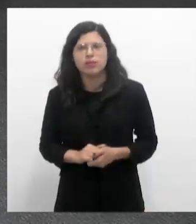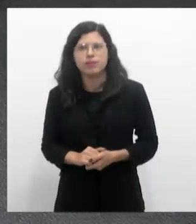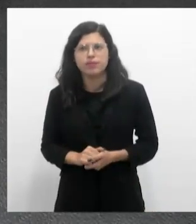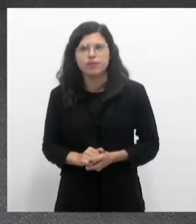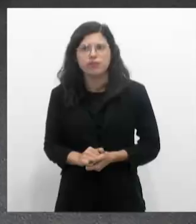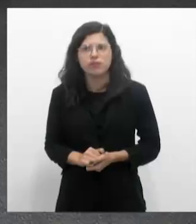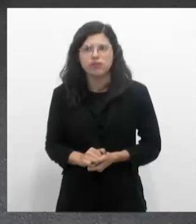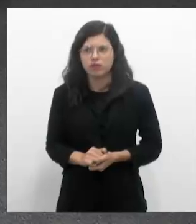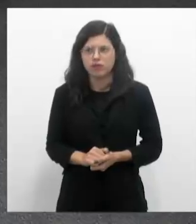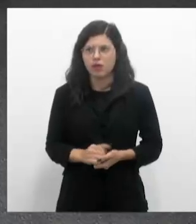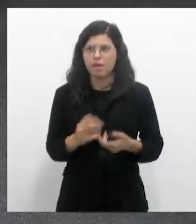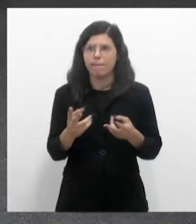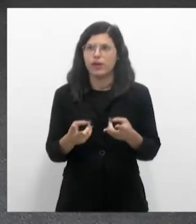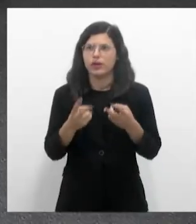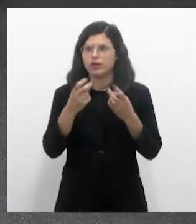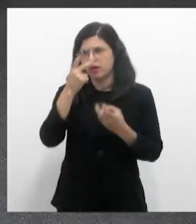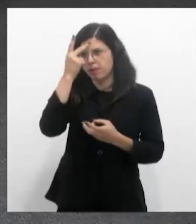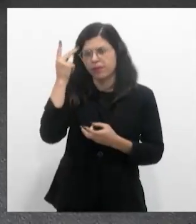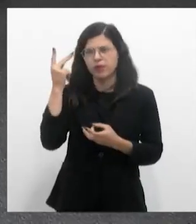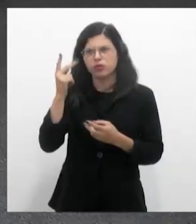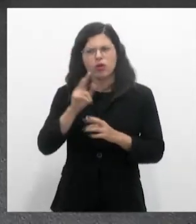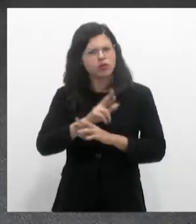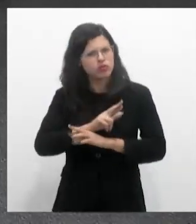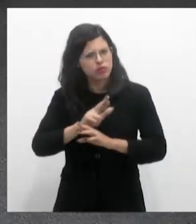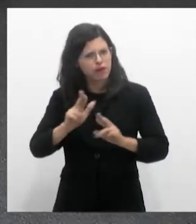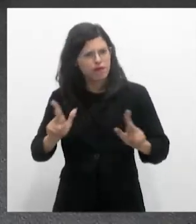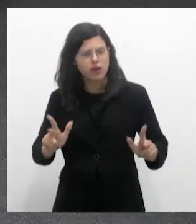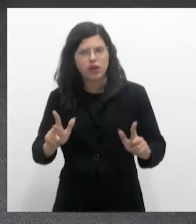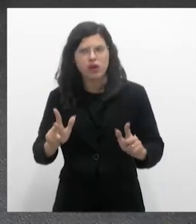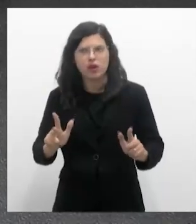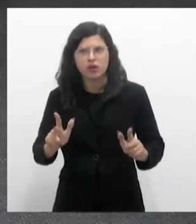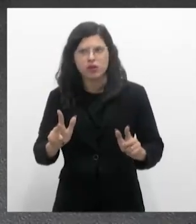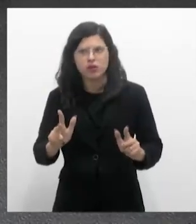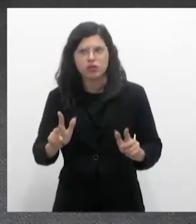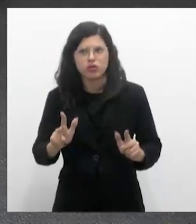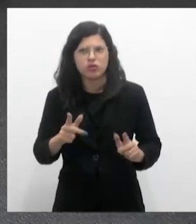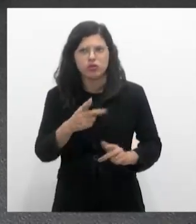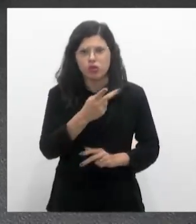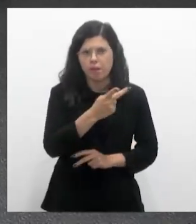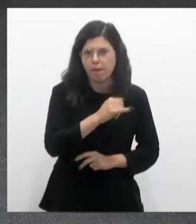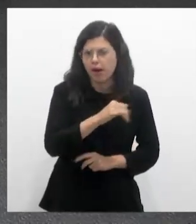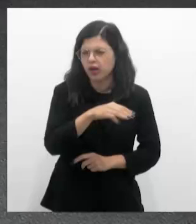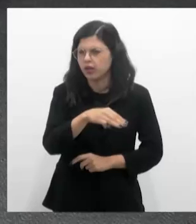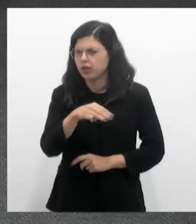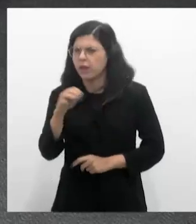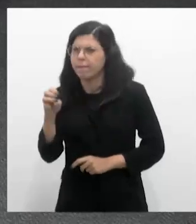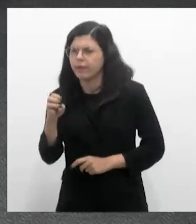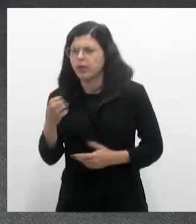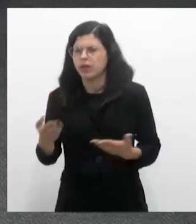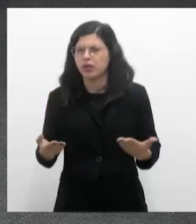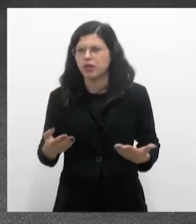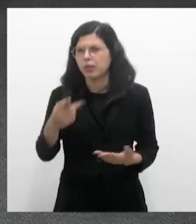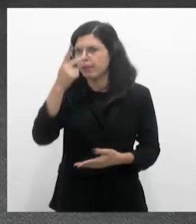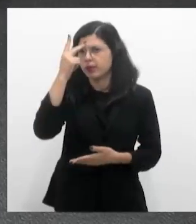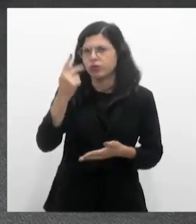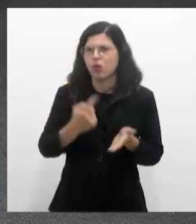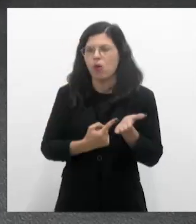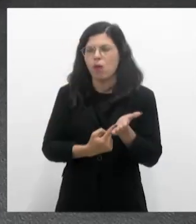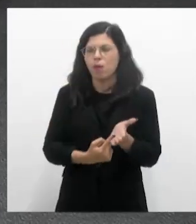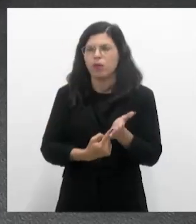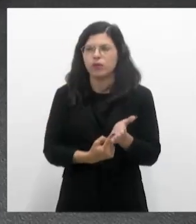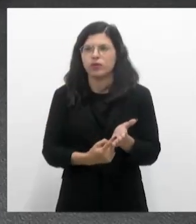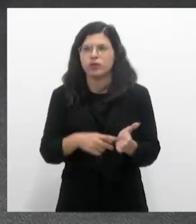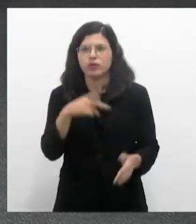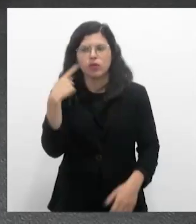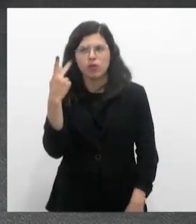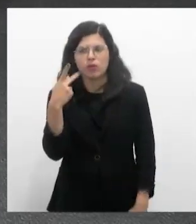parecia uma pessoa distinta e diferente dos pais. alguém comprometido com a política